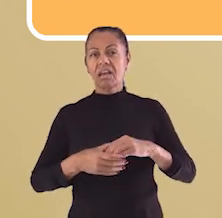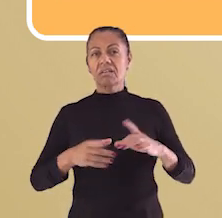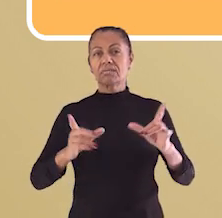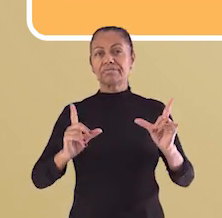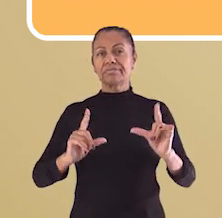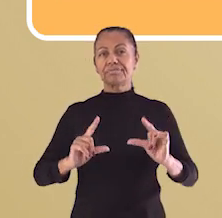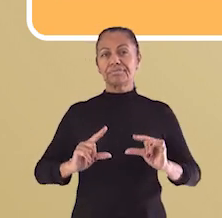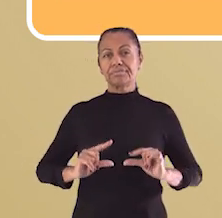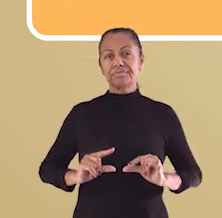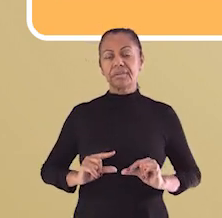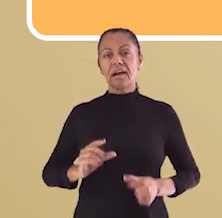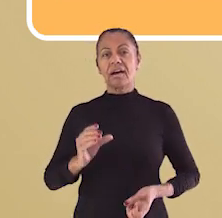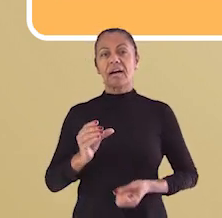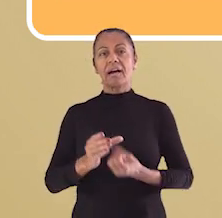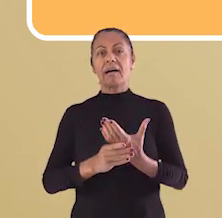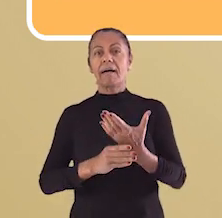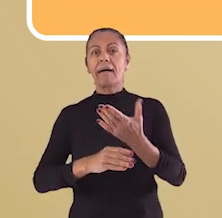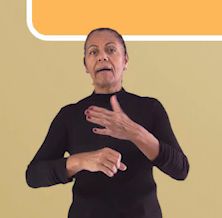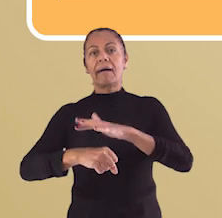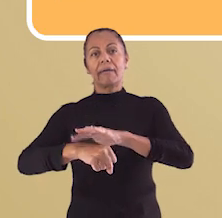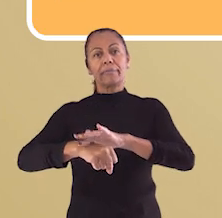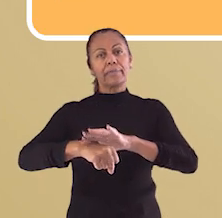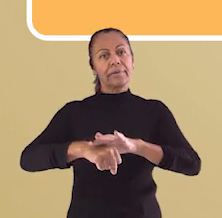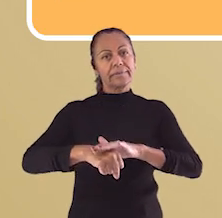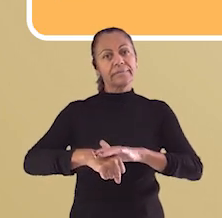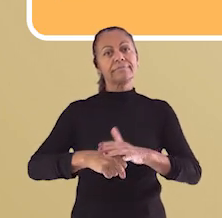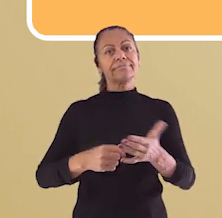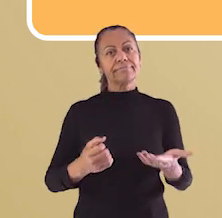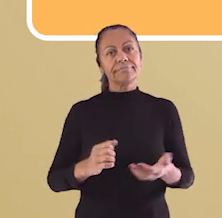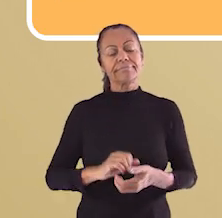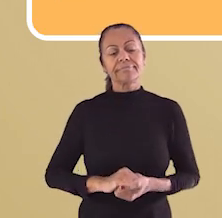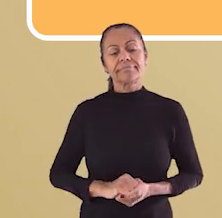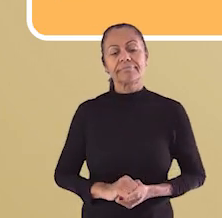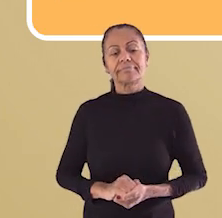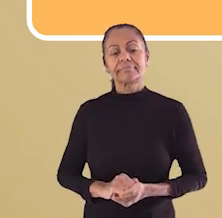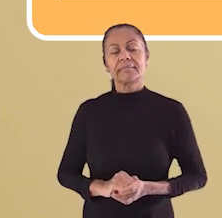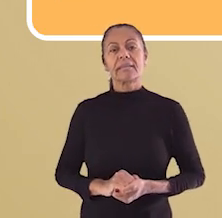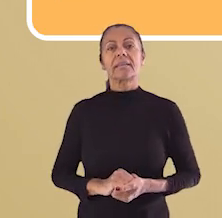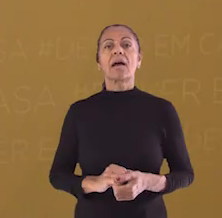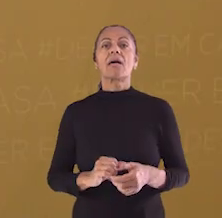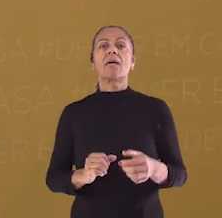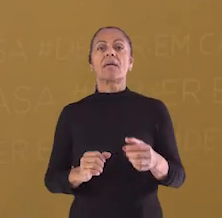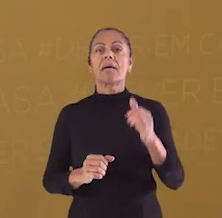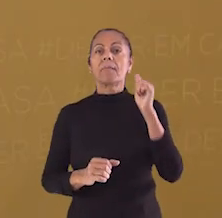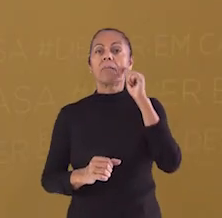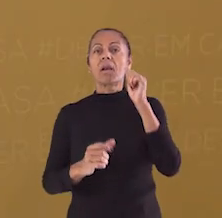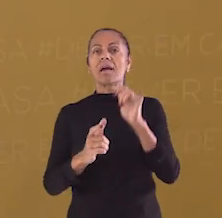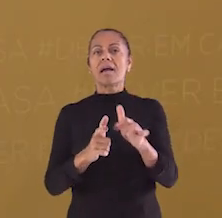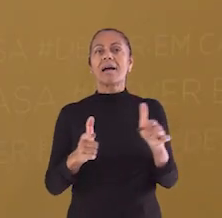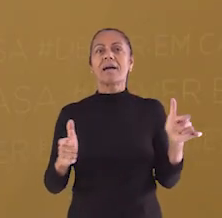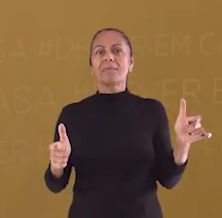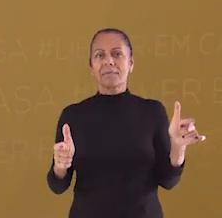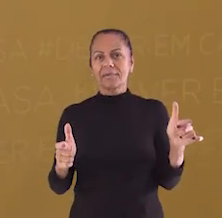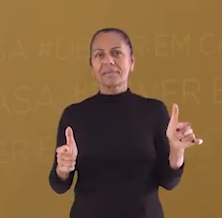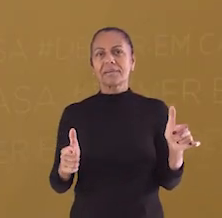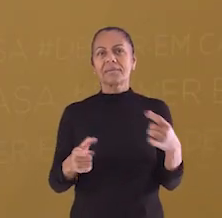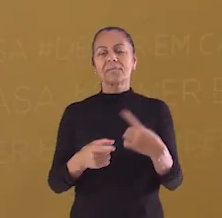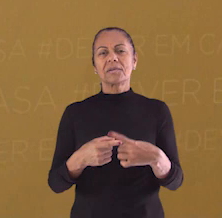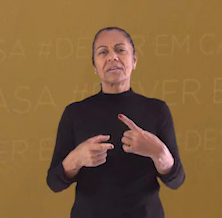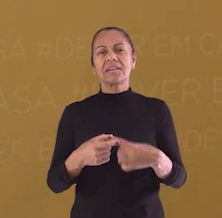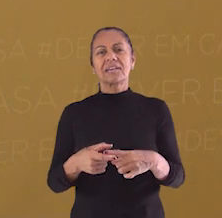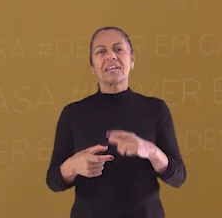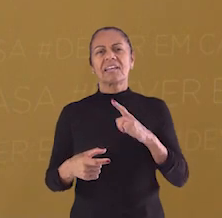corpo começa a sofrer com desnutrição e outros problemas de saúde por conta disso. É muito mais comum no público feminino. E por